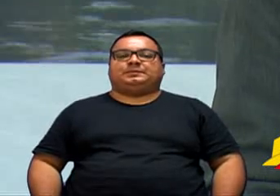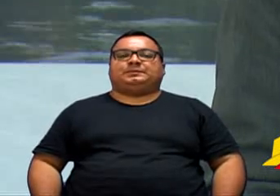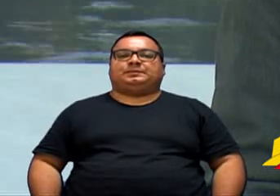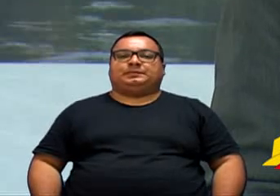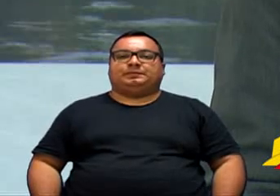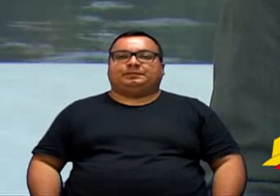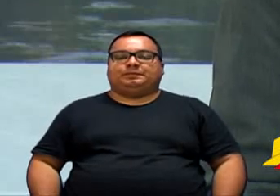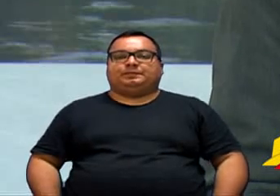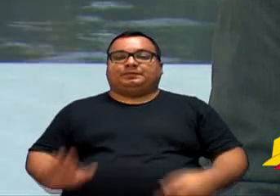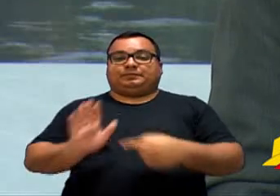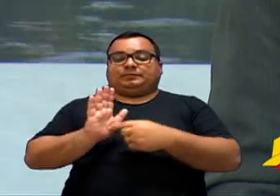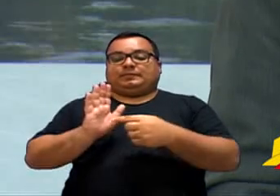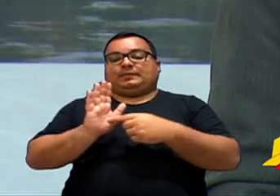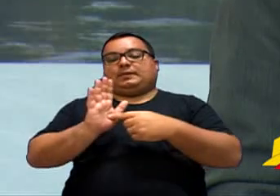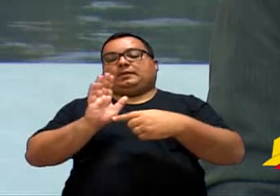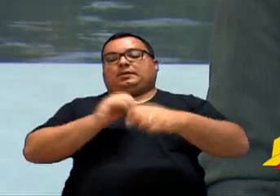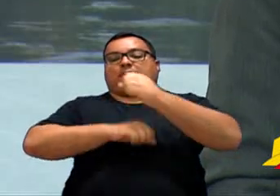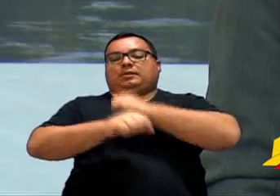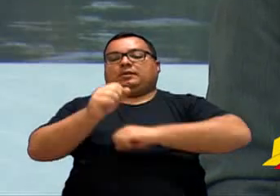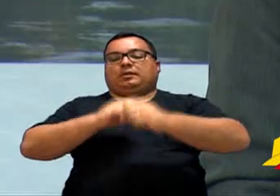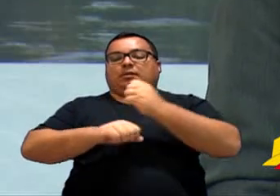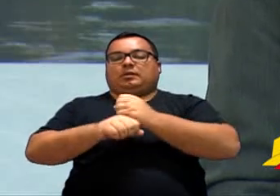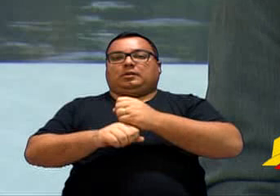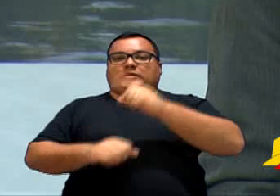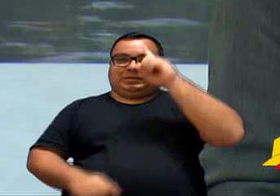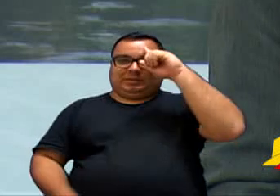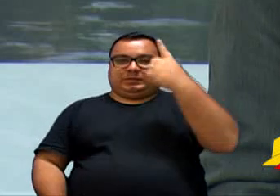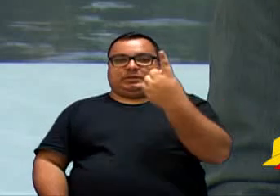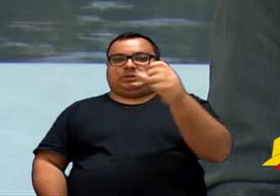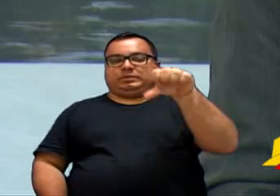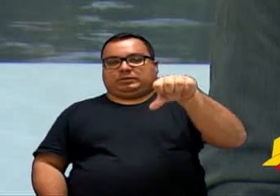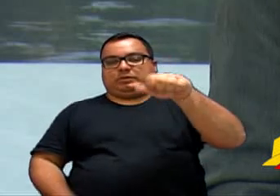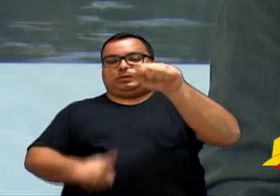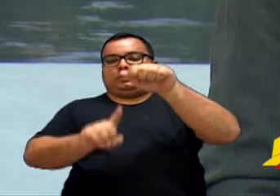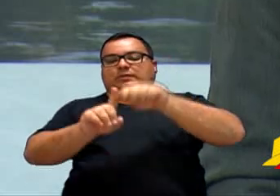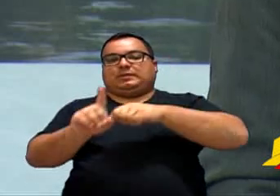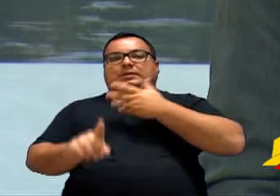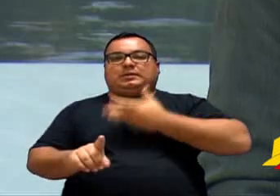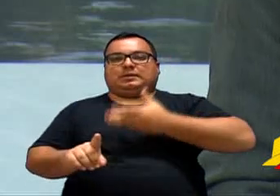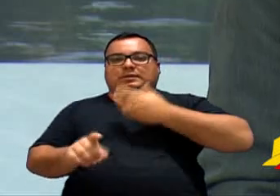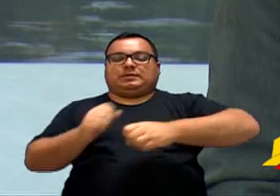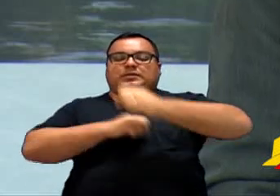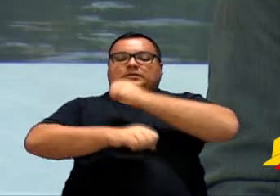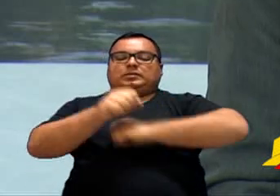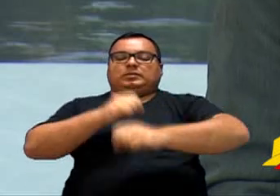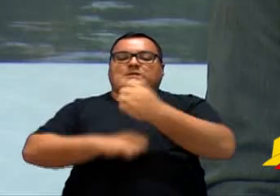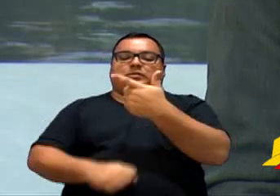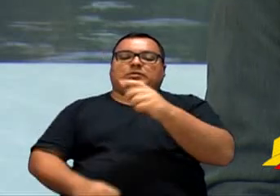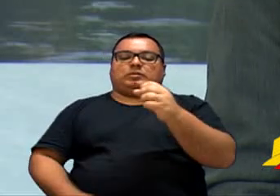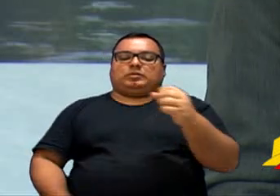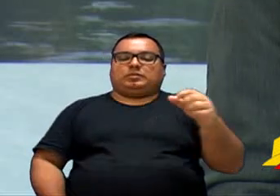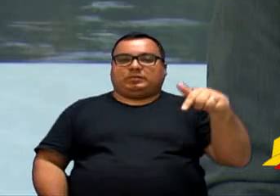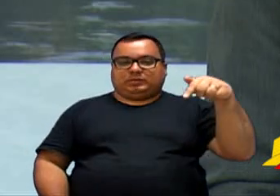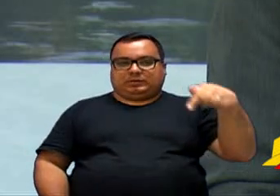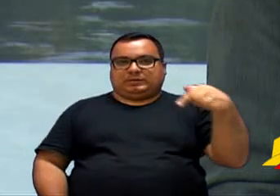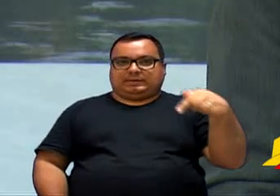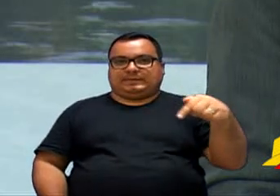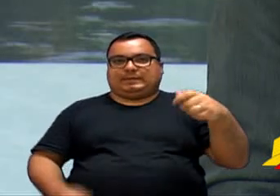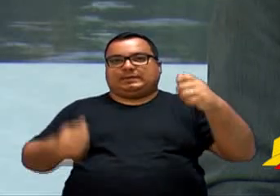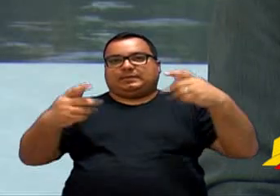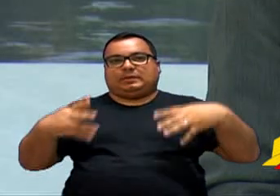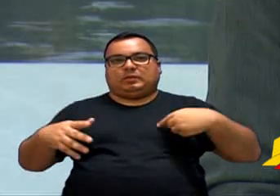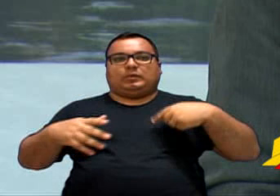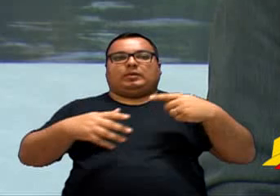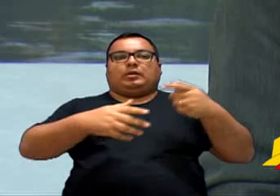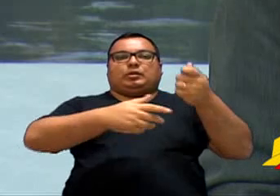de 19 de dezembro de 2007, dispõe sobre a criação de fundos de previdência municipal e